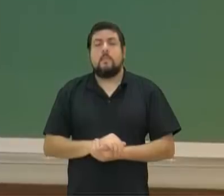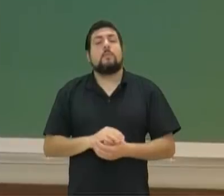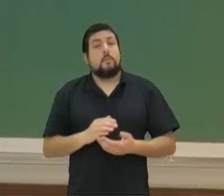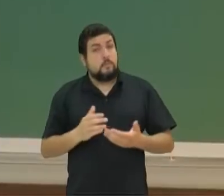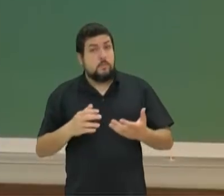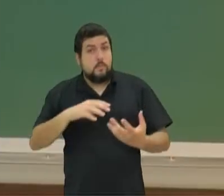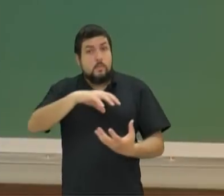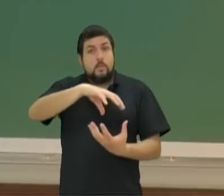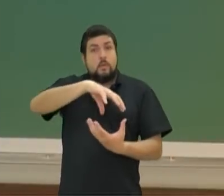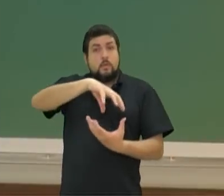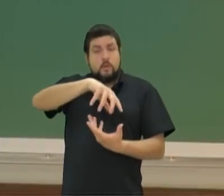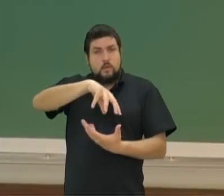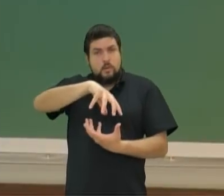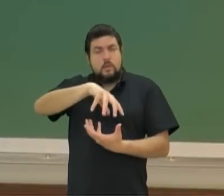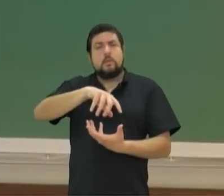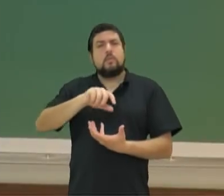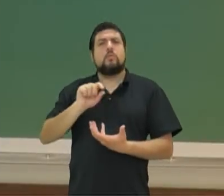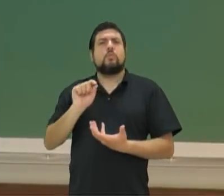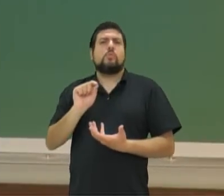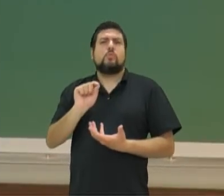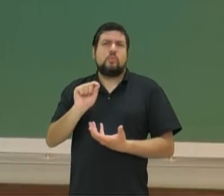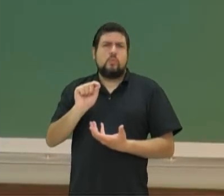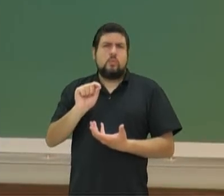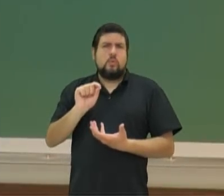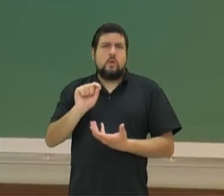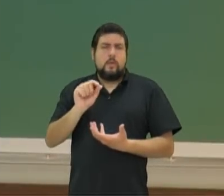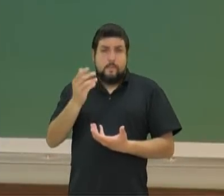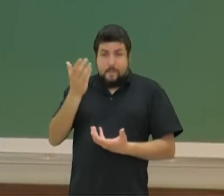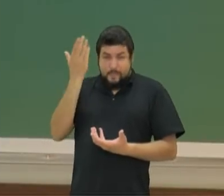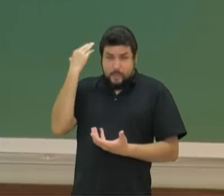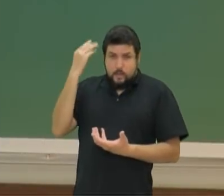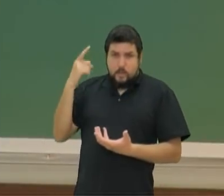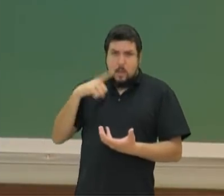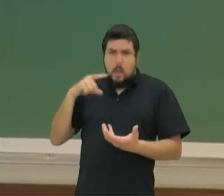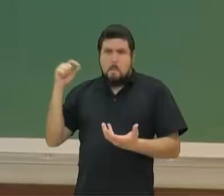Terra, ele tinha uma característica de ser bombardeado.